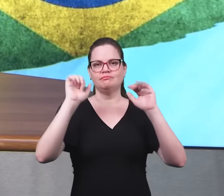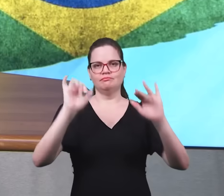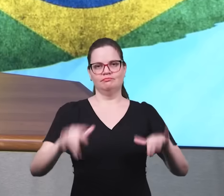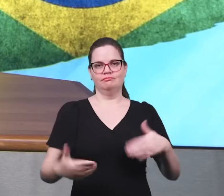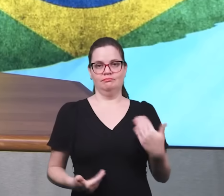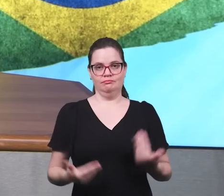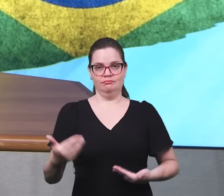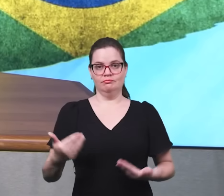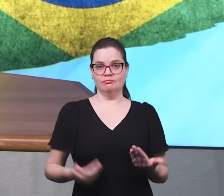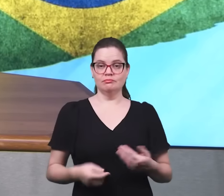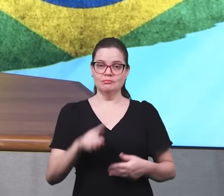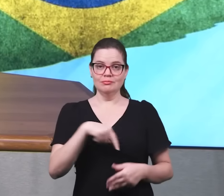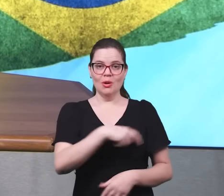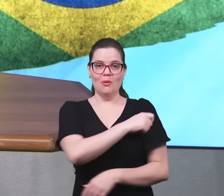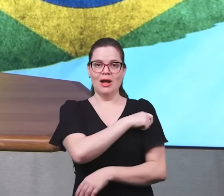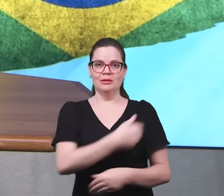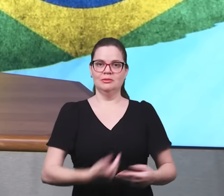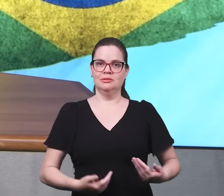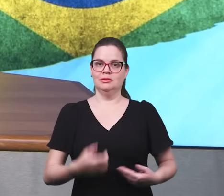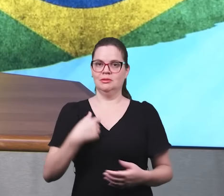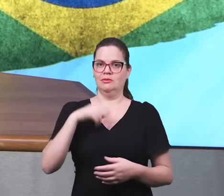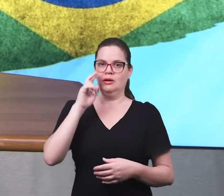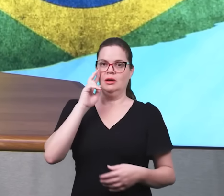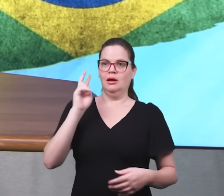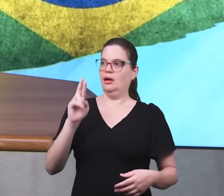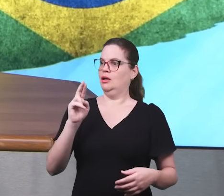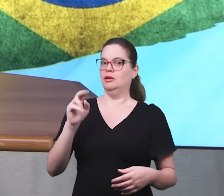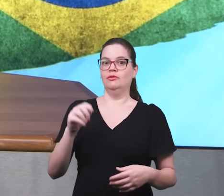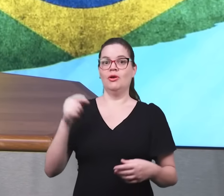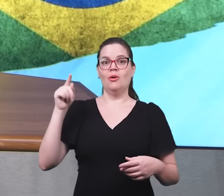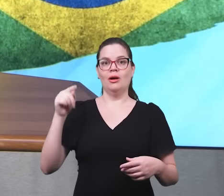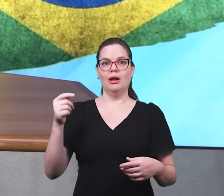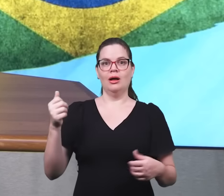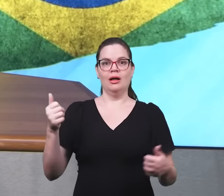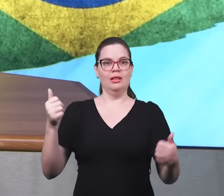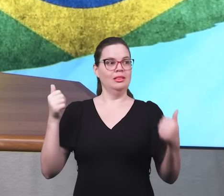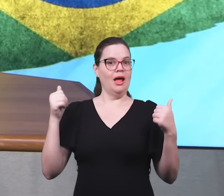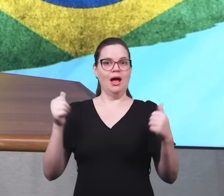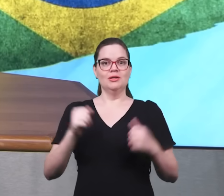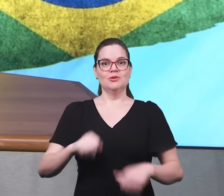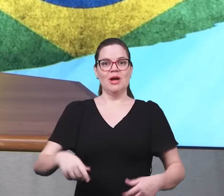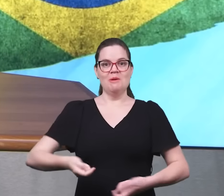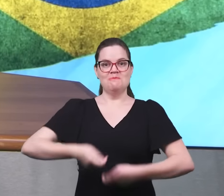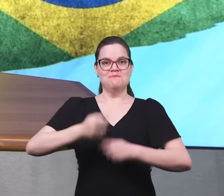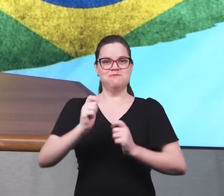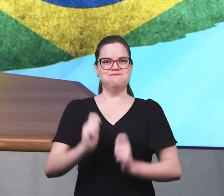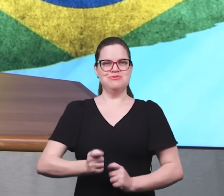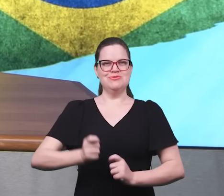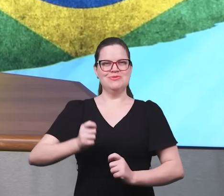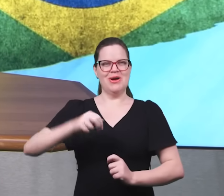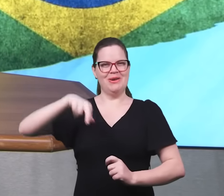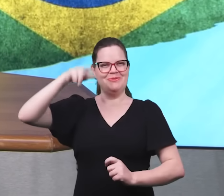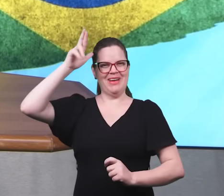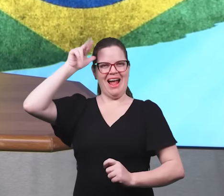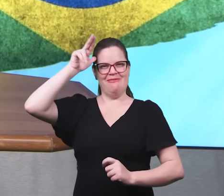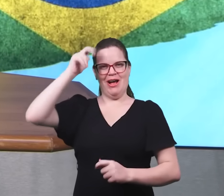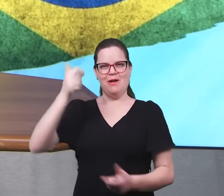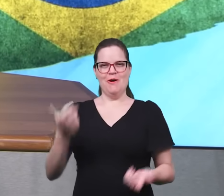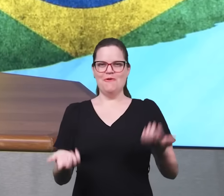E aquele moço olhou e viu carros de Israel e os seus cavaleiros. Eis aí o sucesso